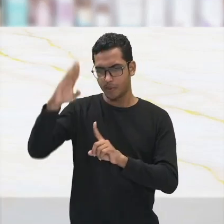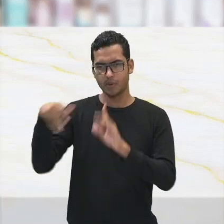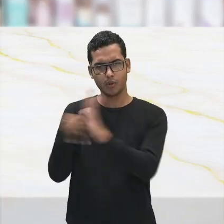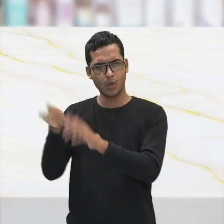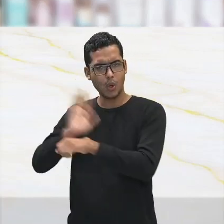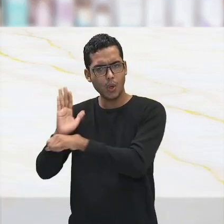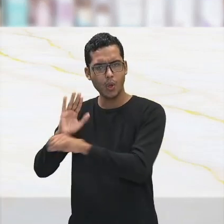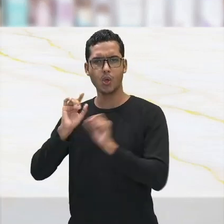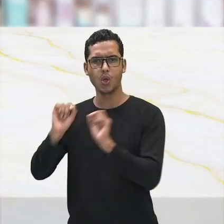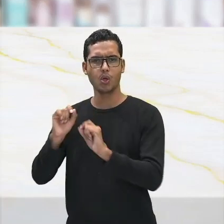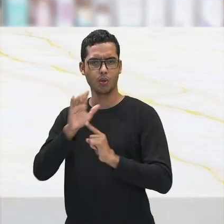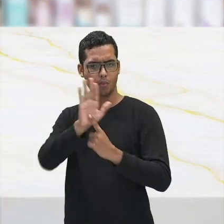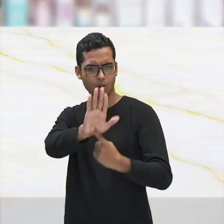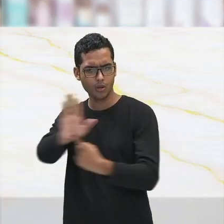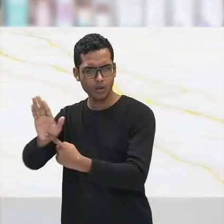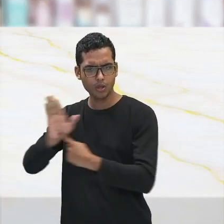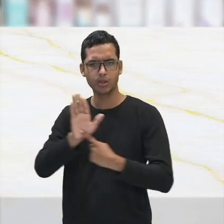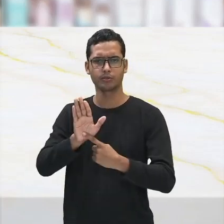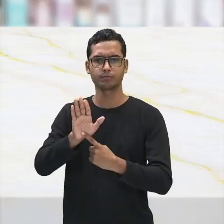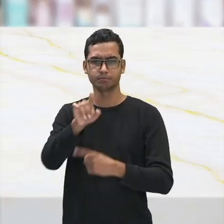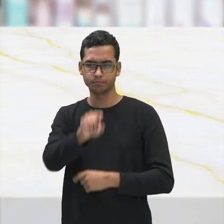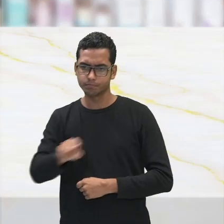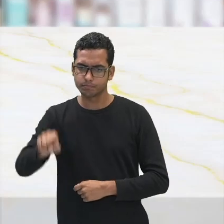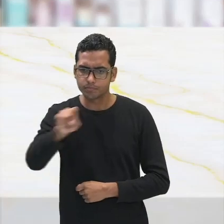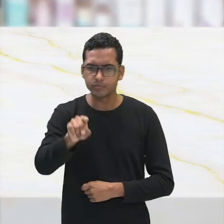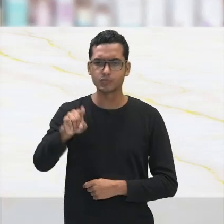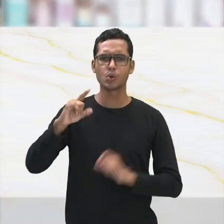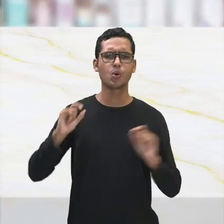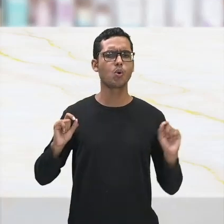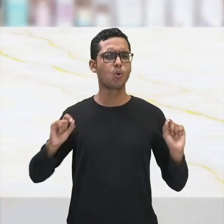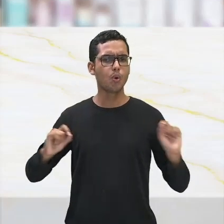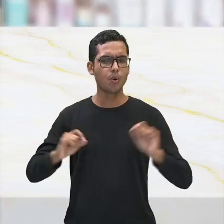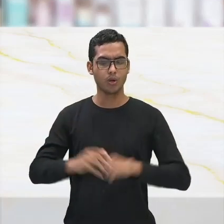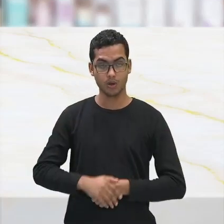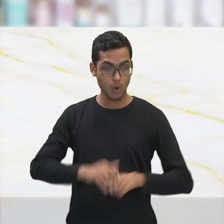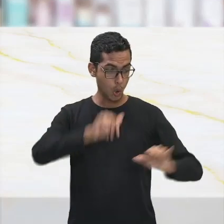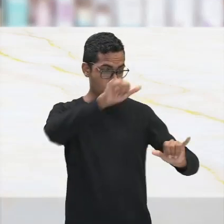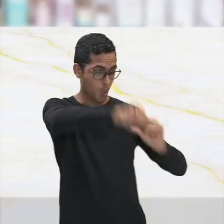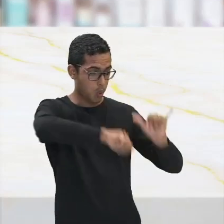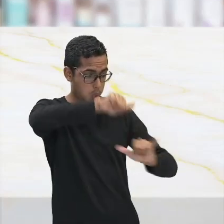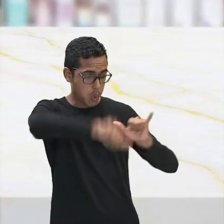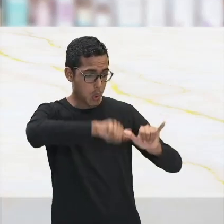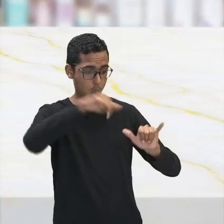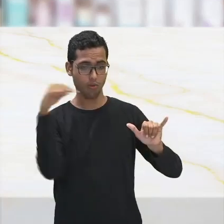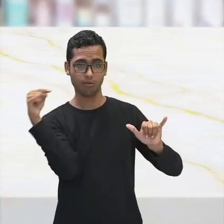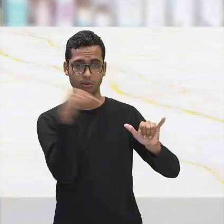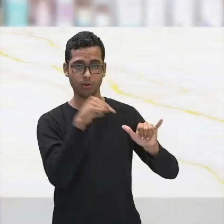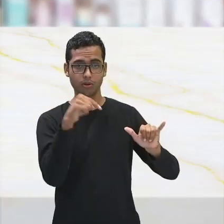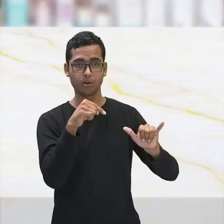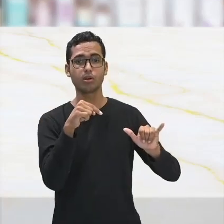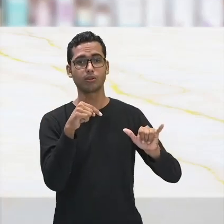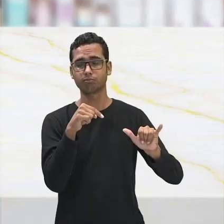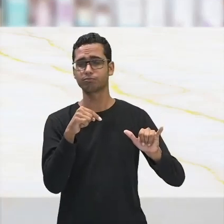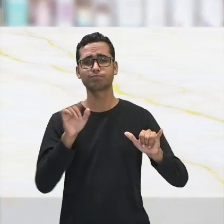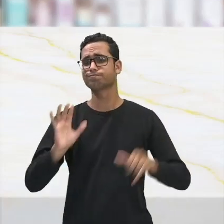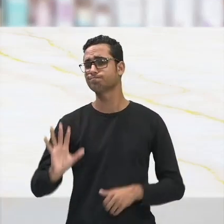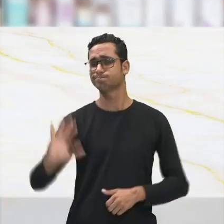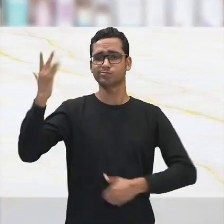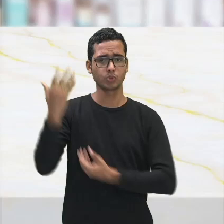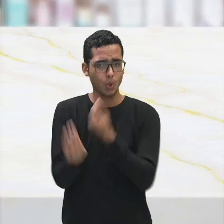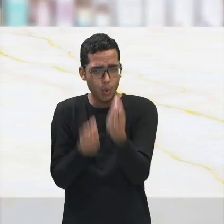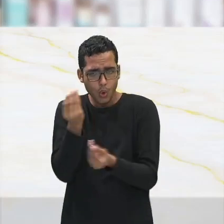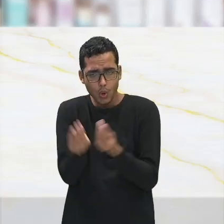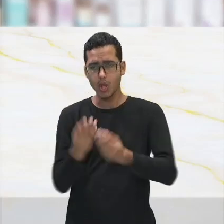vídeo é mostrar para vocês que as reações químicas elas acontecem